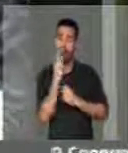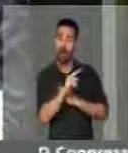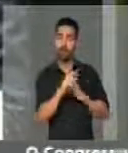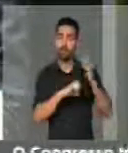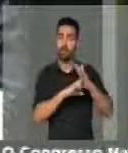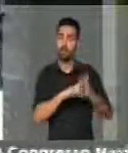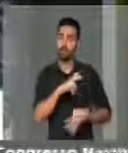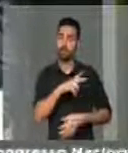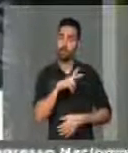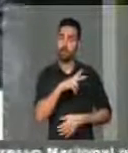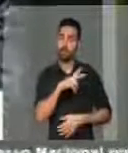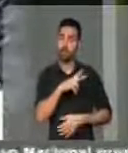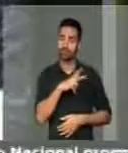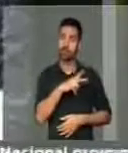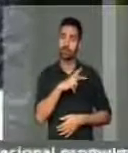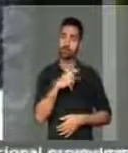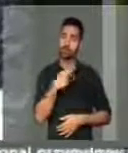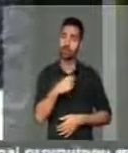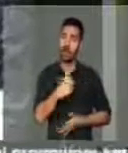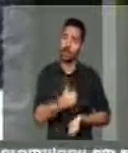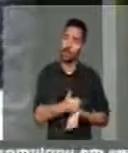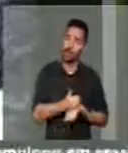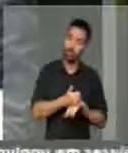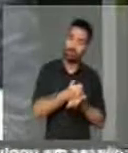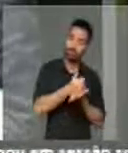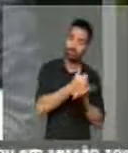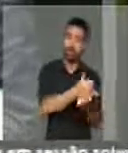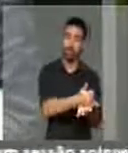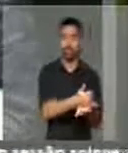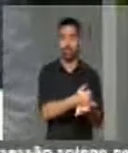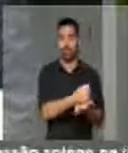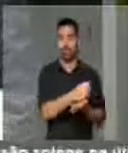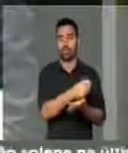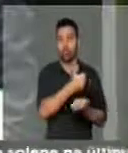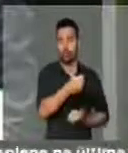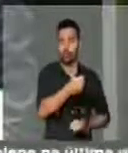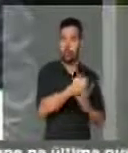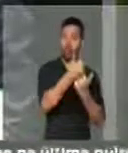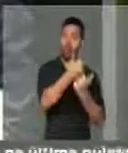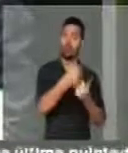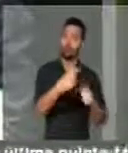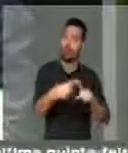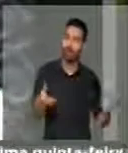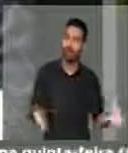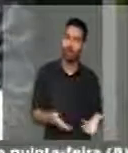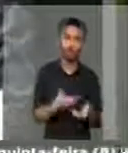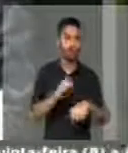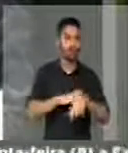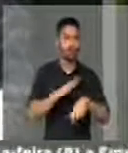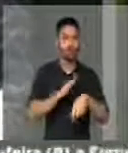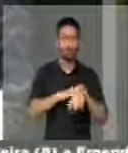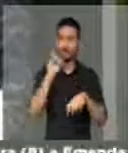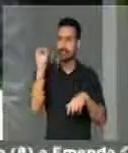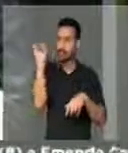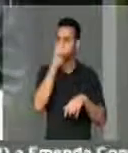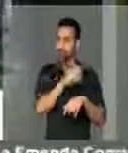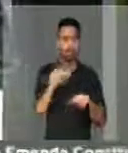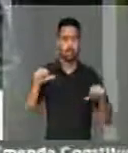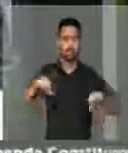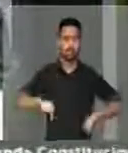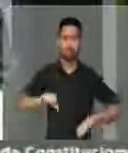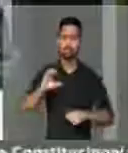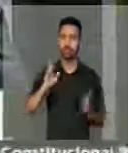e dar a mão, estender a mão para poder atravessar esse momento difícil. E estender a mão